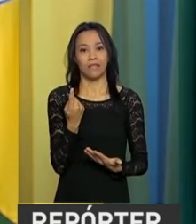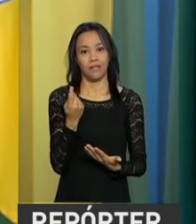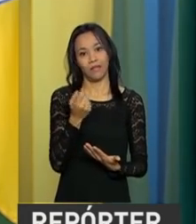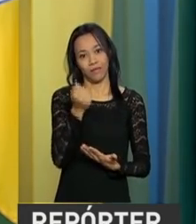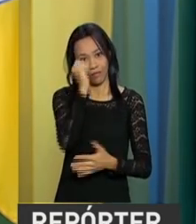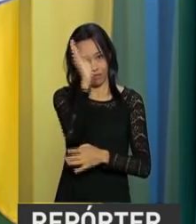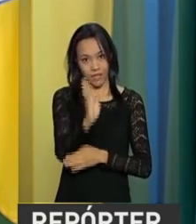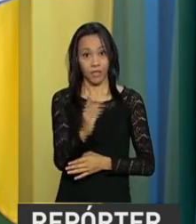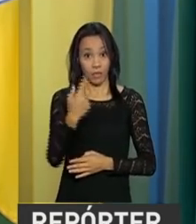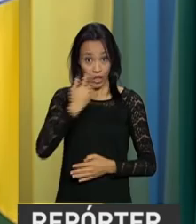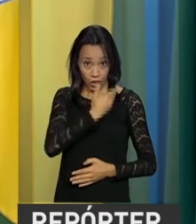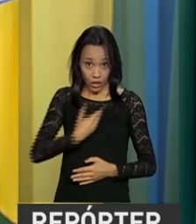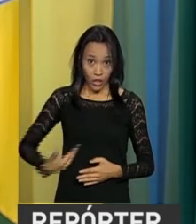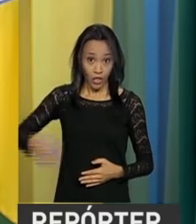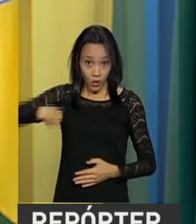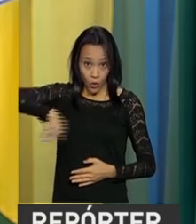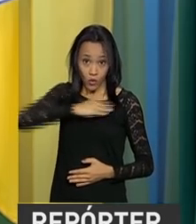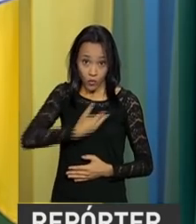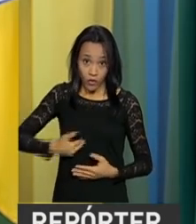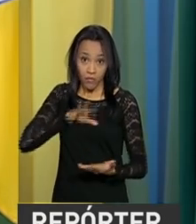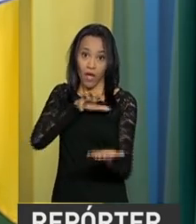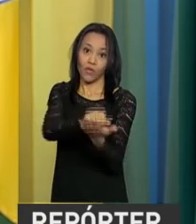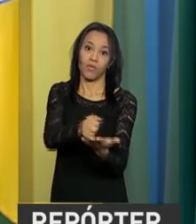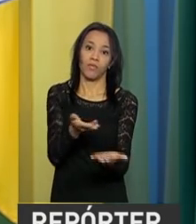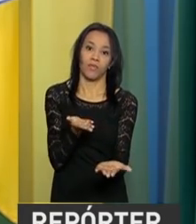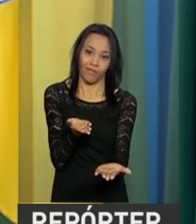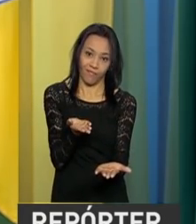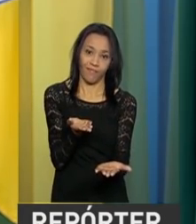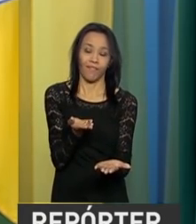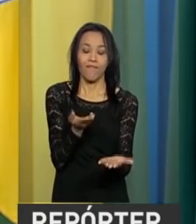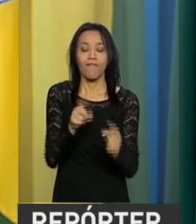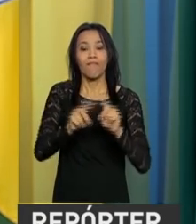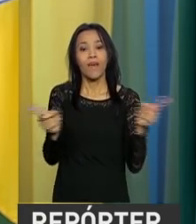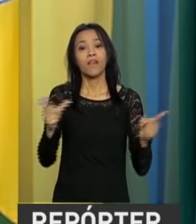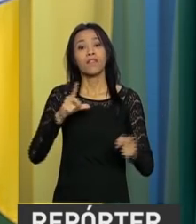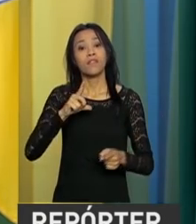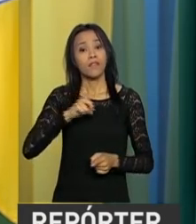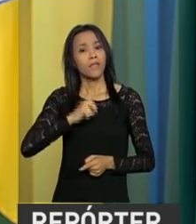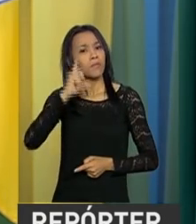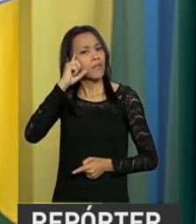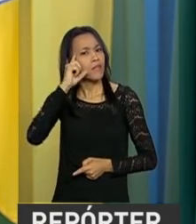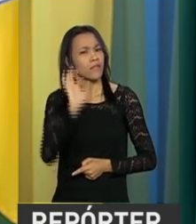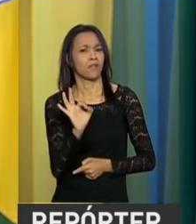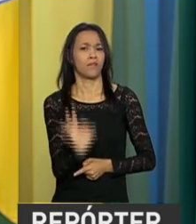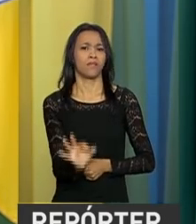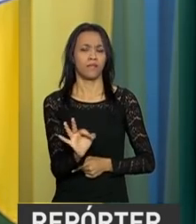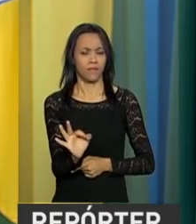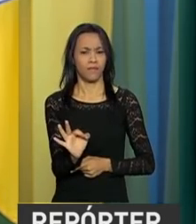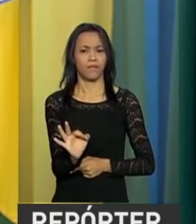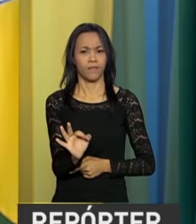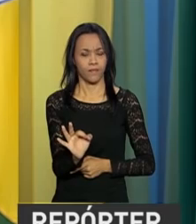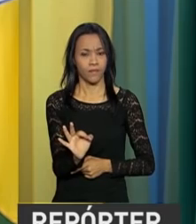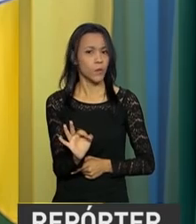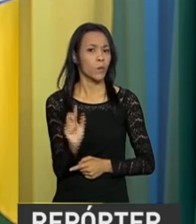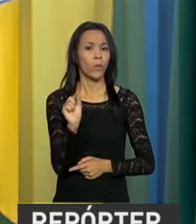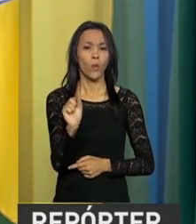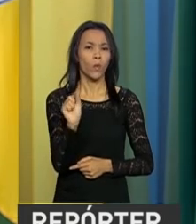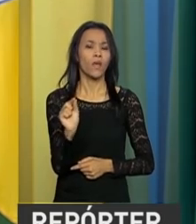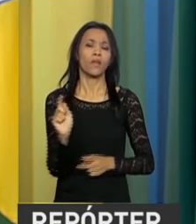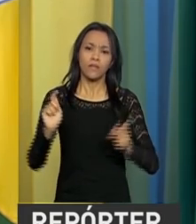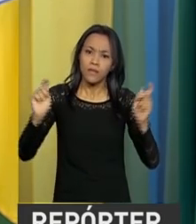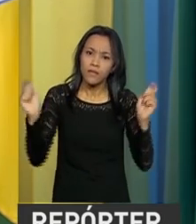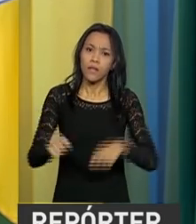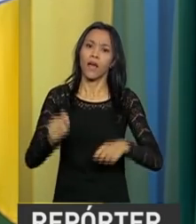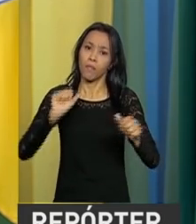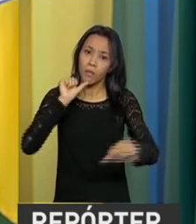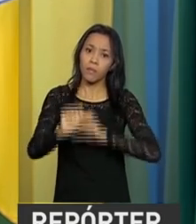governo. Mas tenho a mais absoluta convicção de que é possível